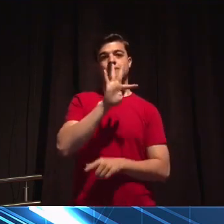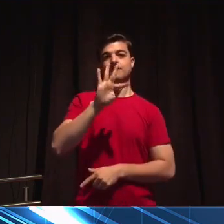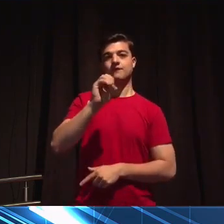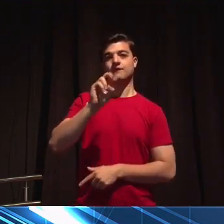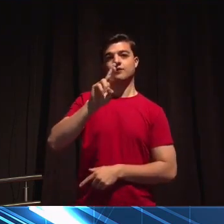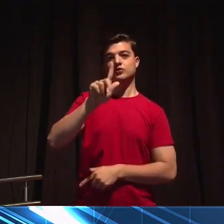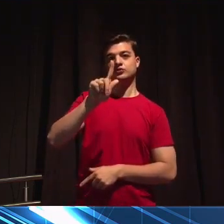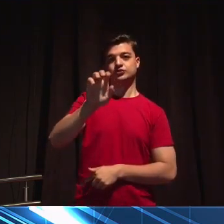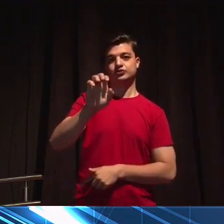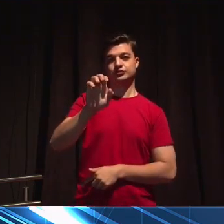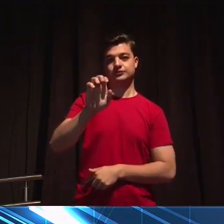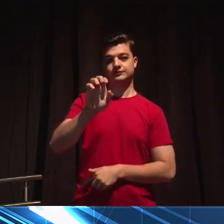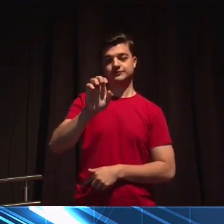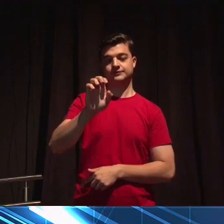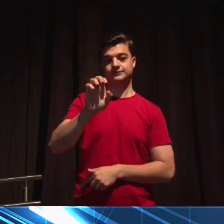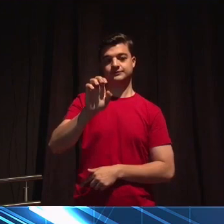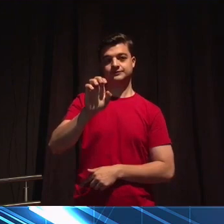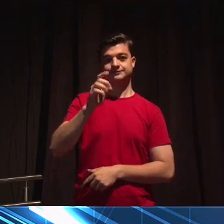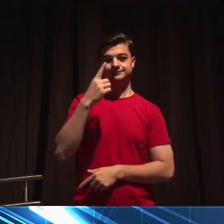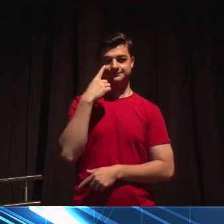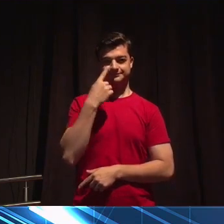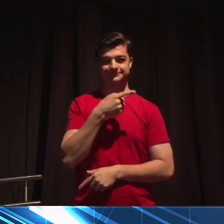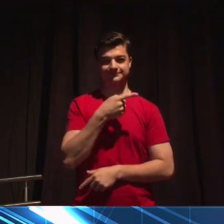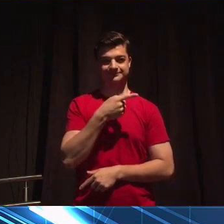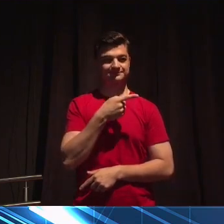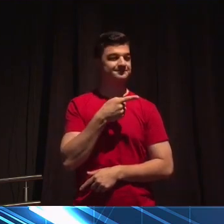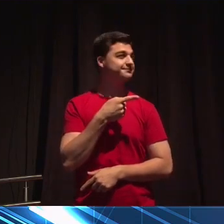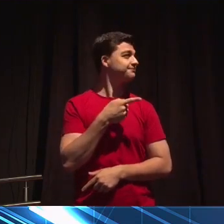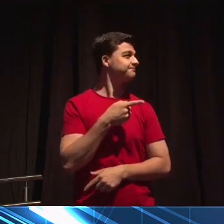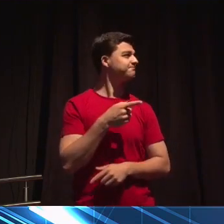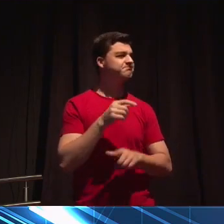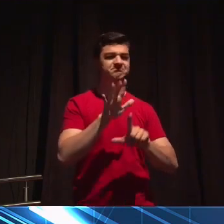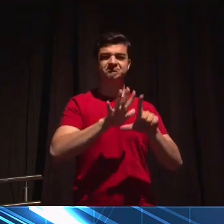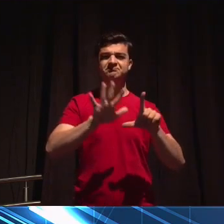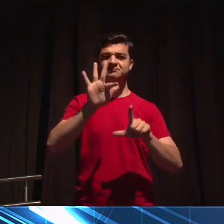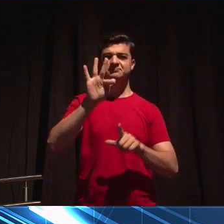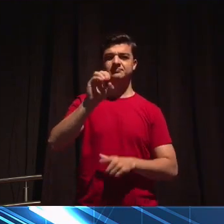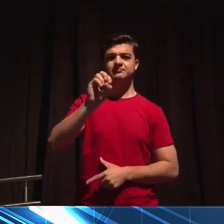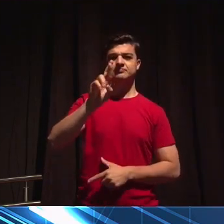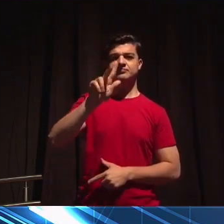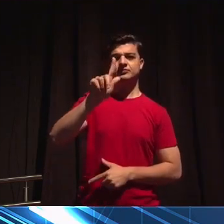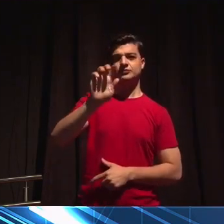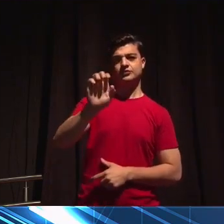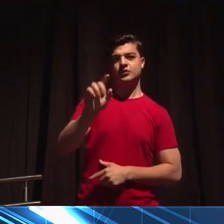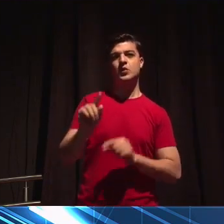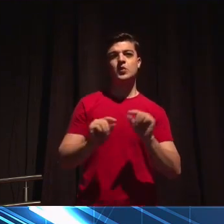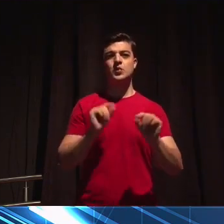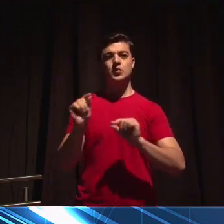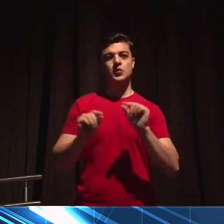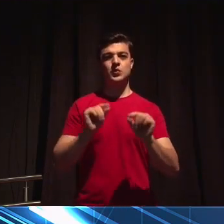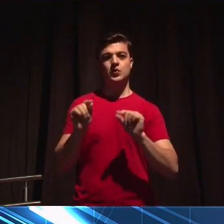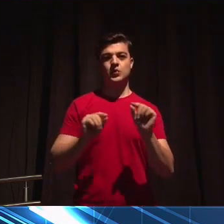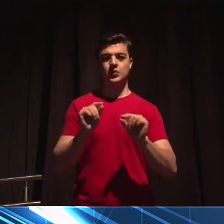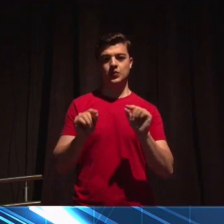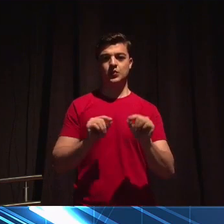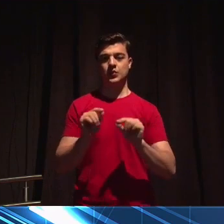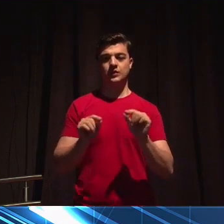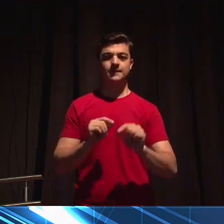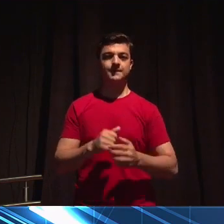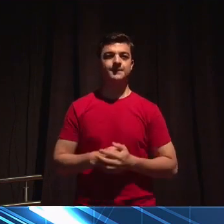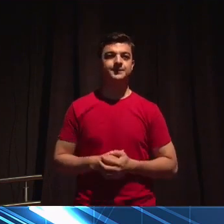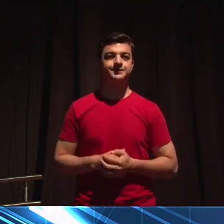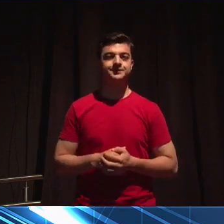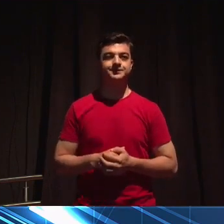luzinha aqui, não sei o quê. Não, não é luzinha, esse aqui volta. Bom, não tem luzinha no coisa. Mas o Forge, se lê ali,